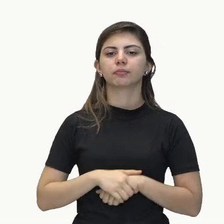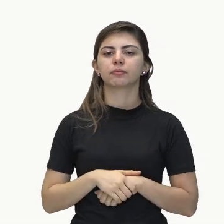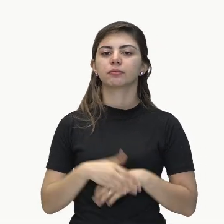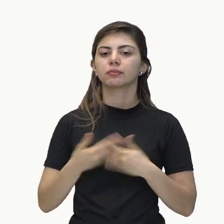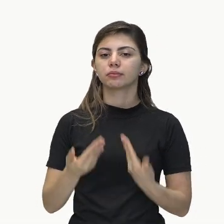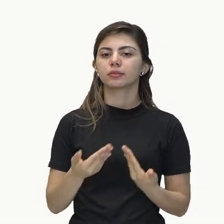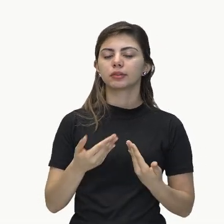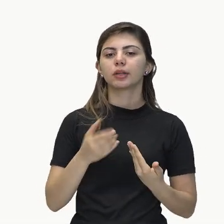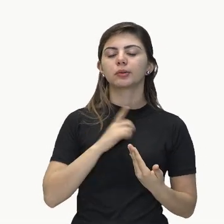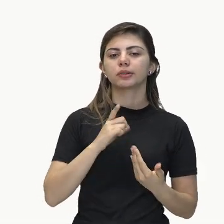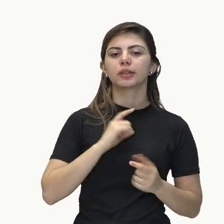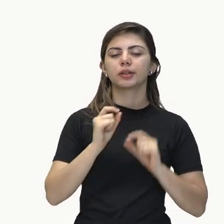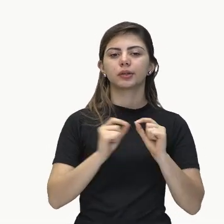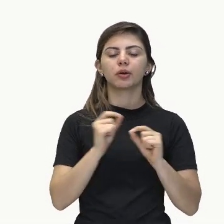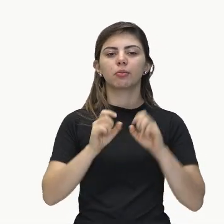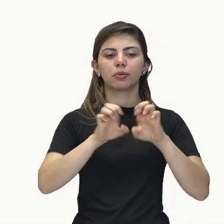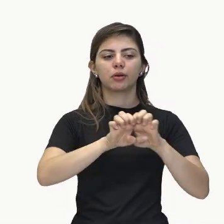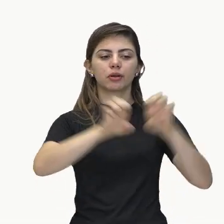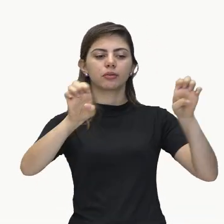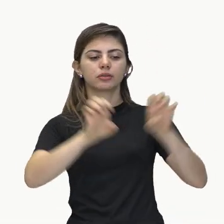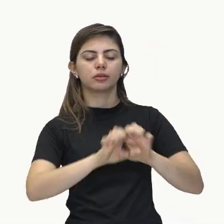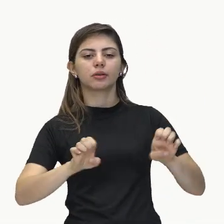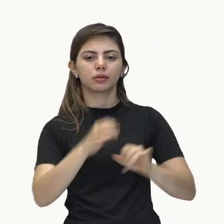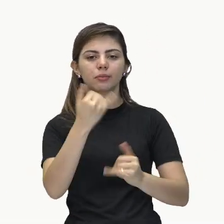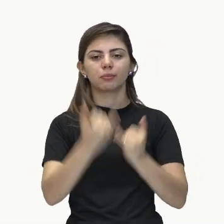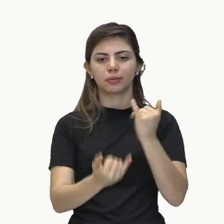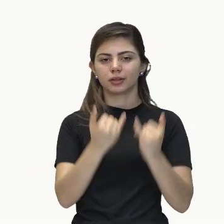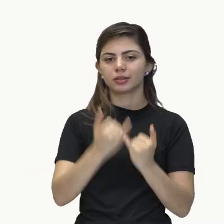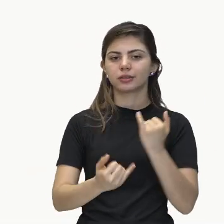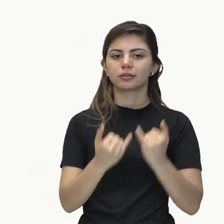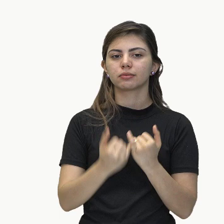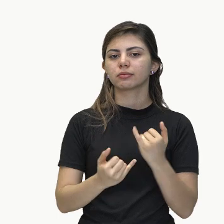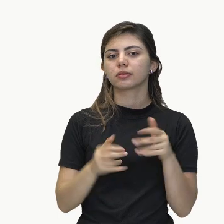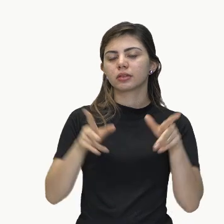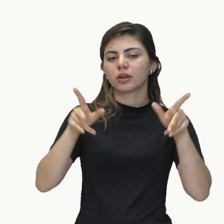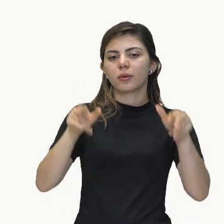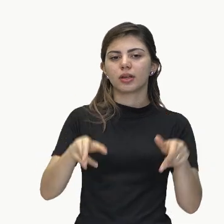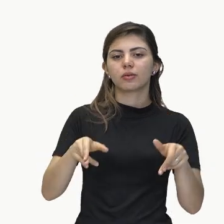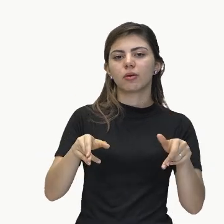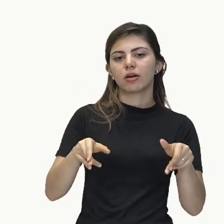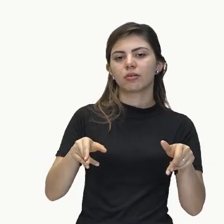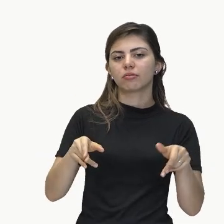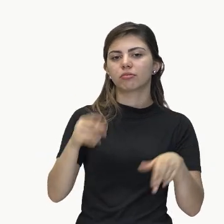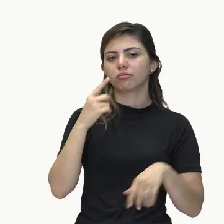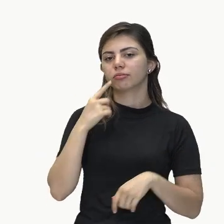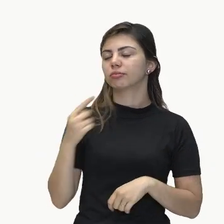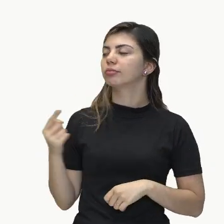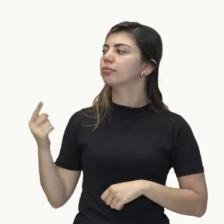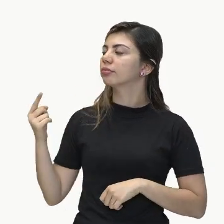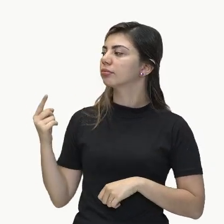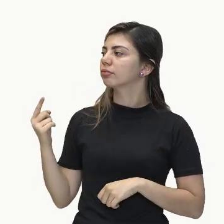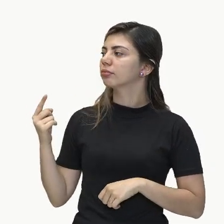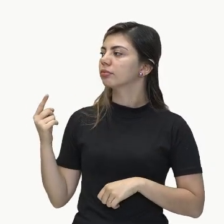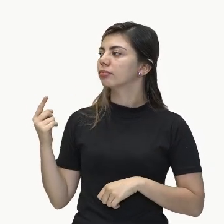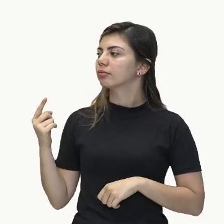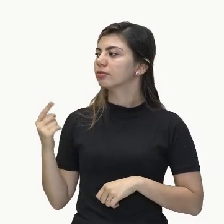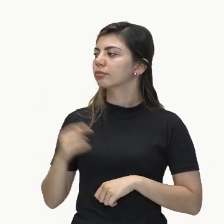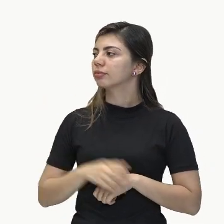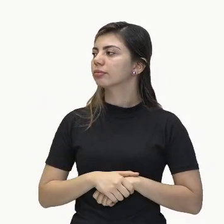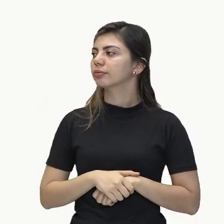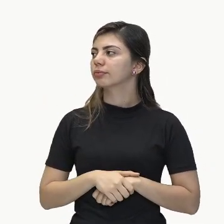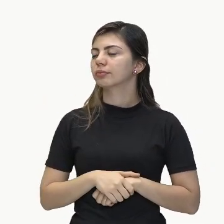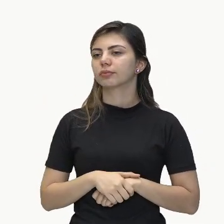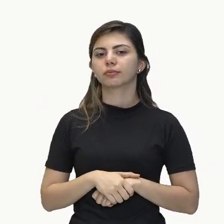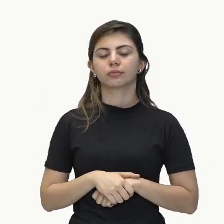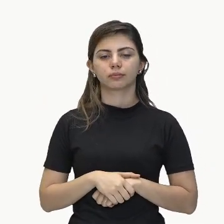equivalente a esta equação aqui. E esta equação aqui é equivalente a esta equação